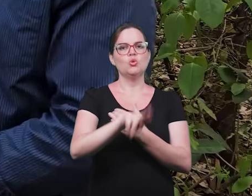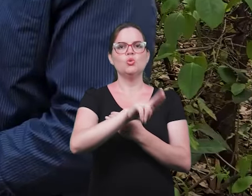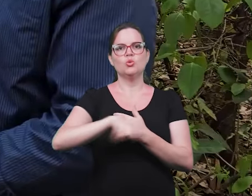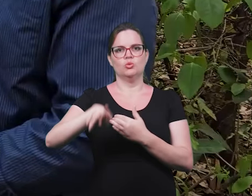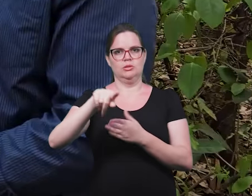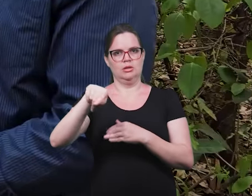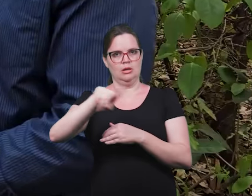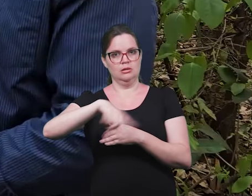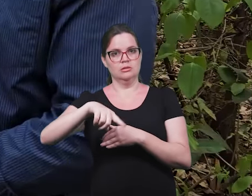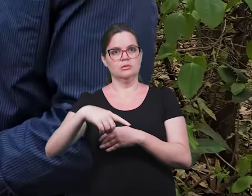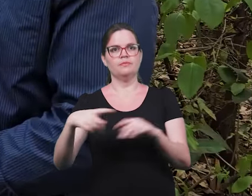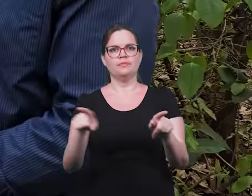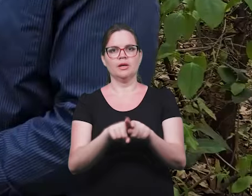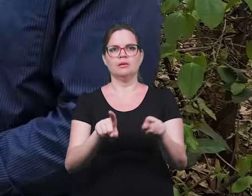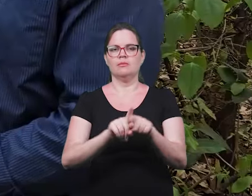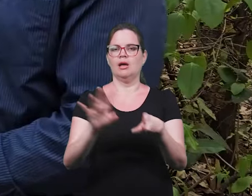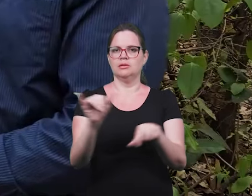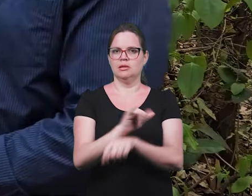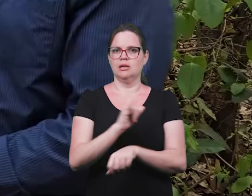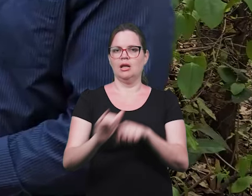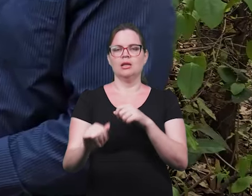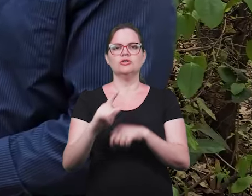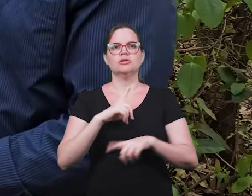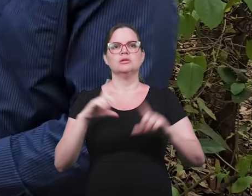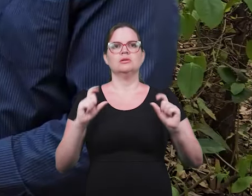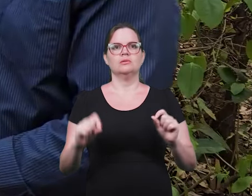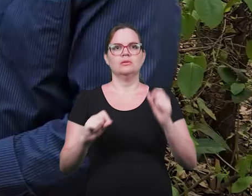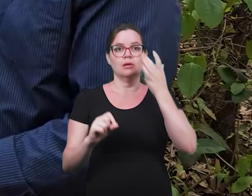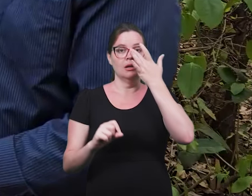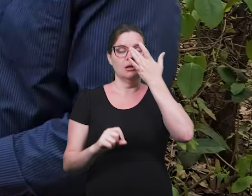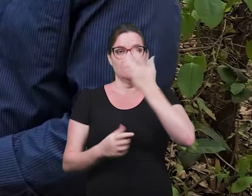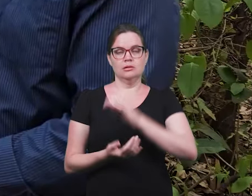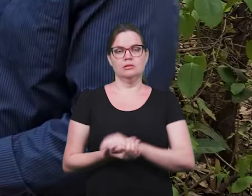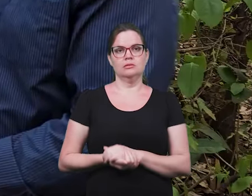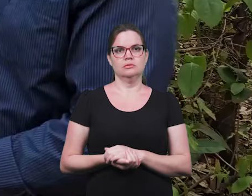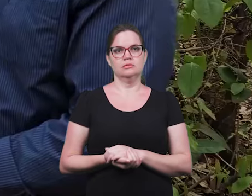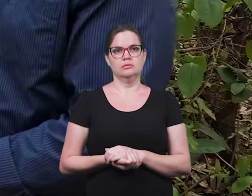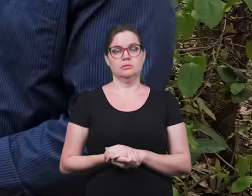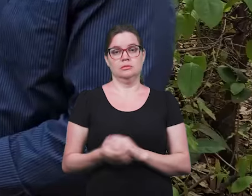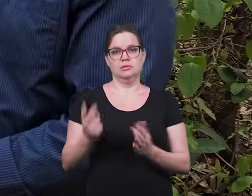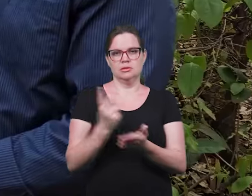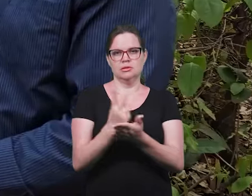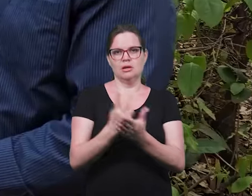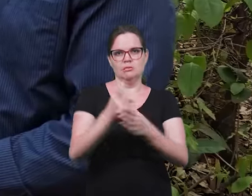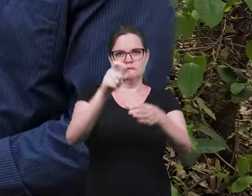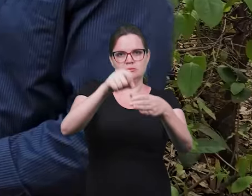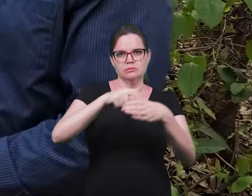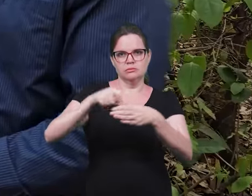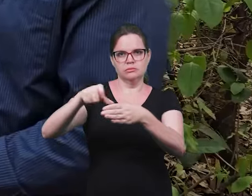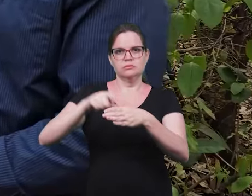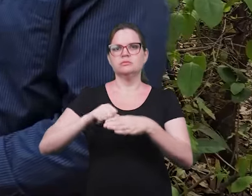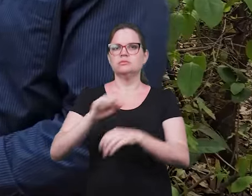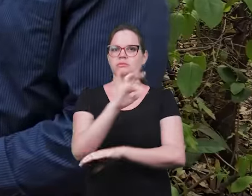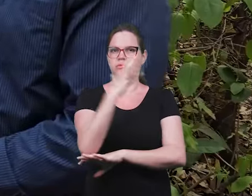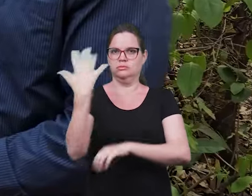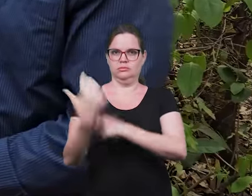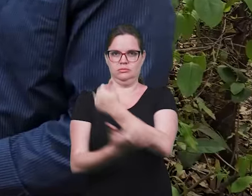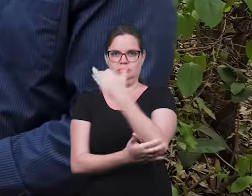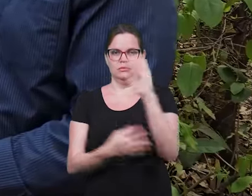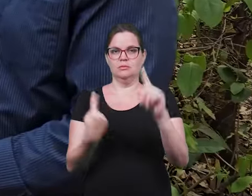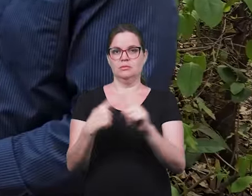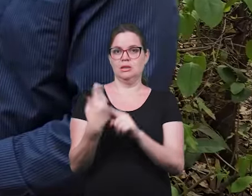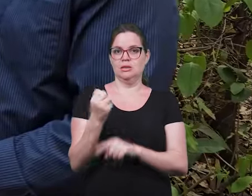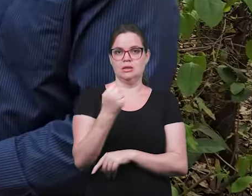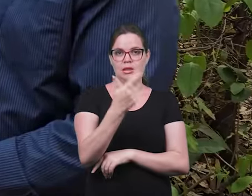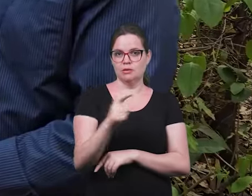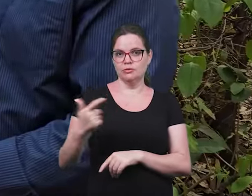recursos, e também essas estratégias que a gente tem de cultivar essas plantas, né? Porque se a